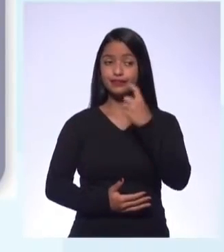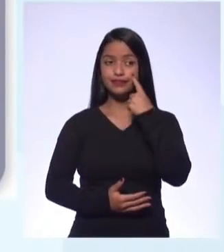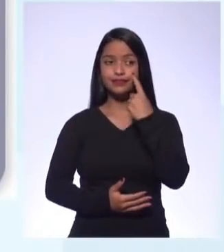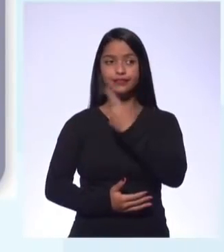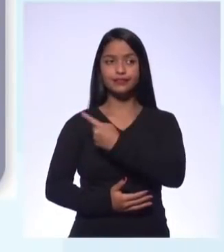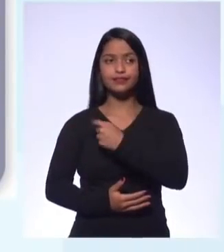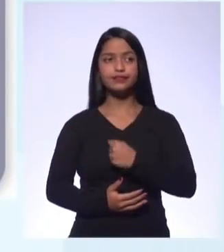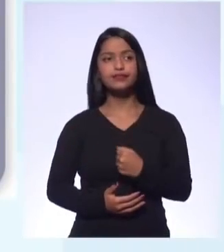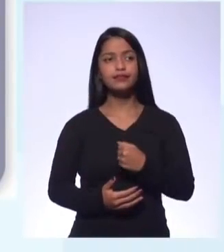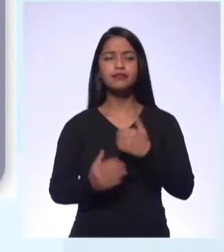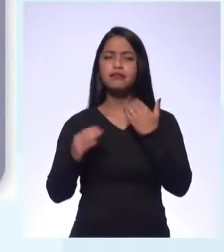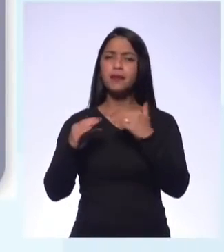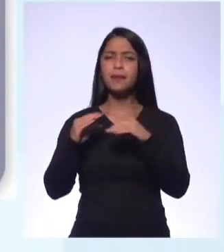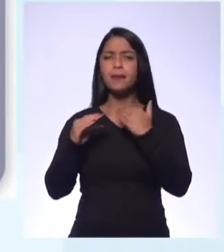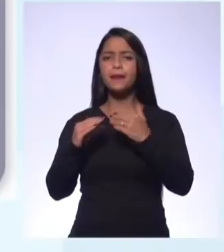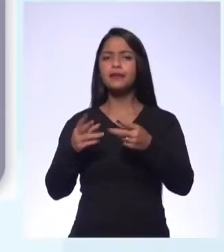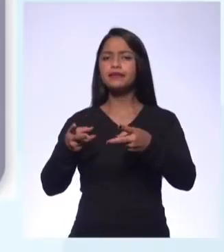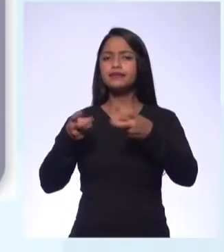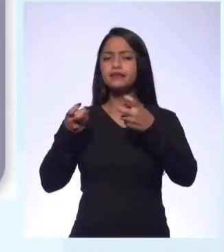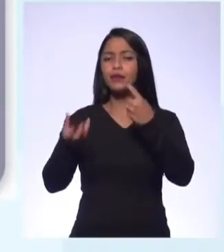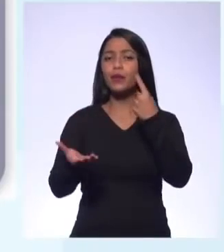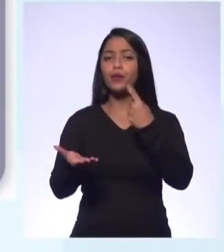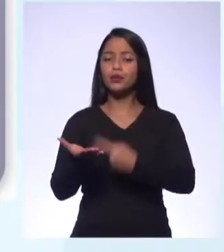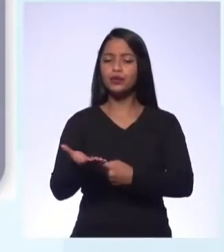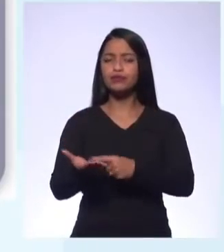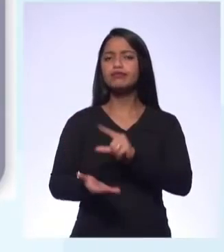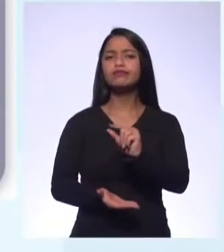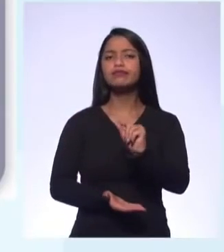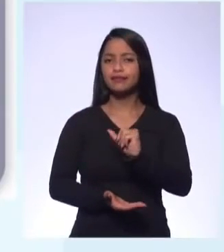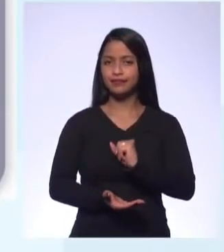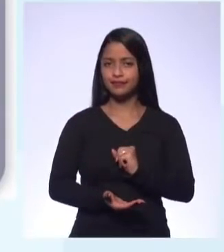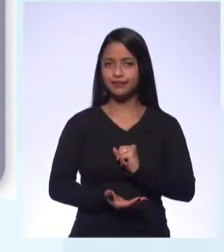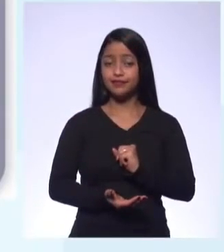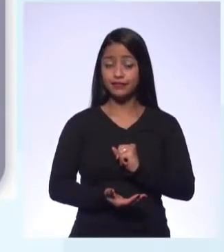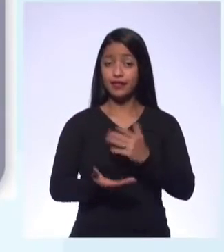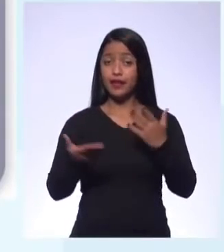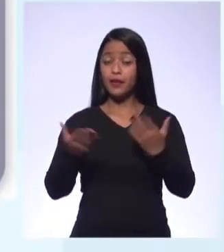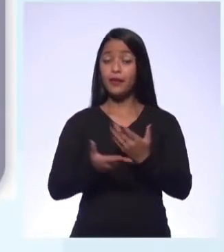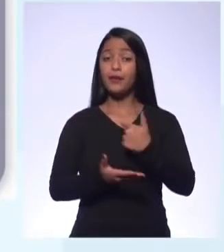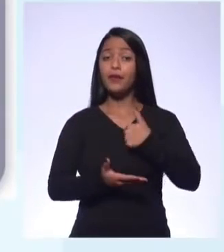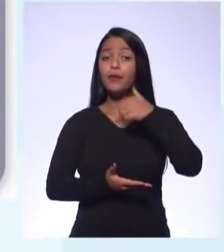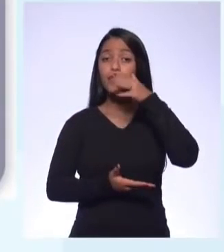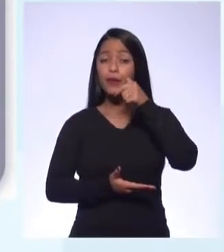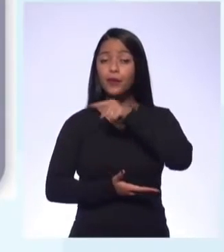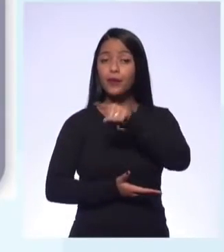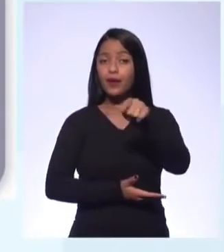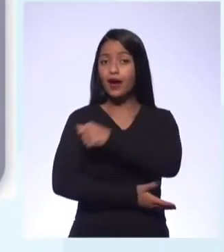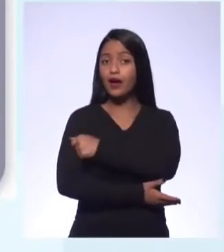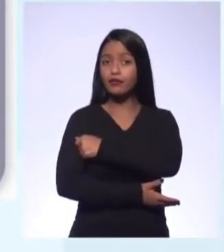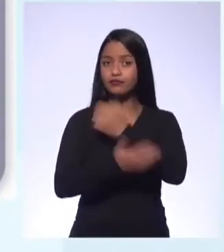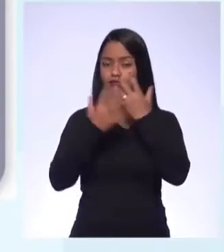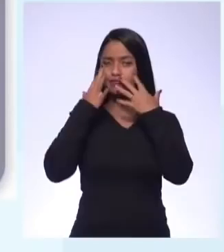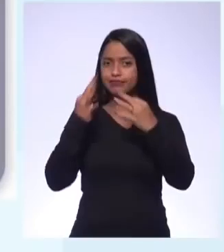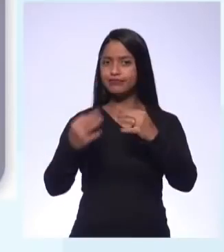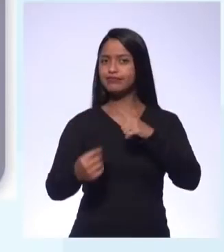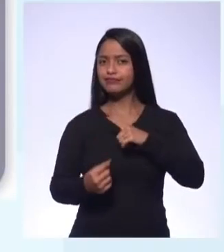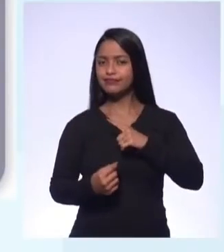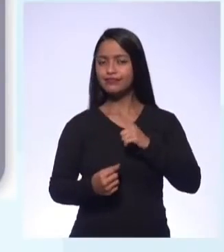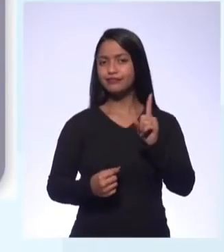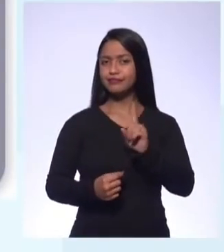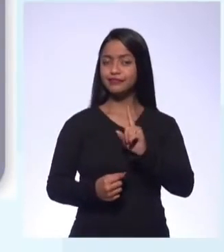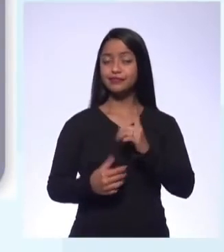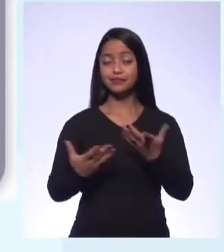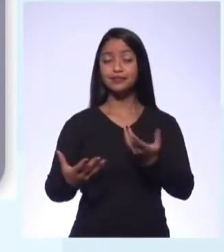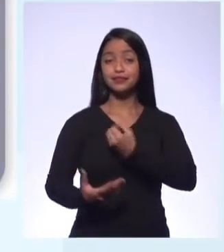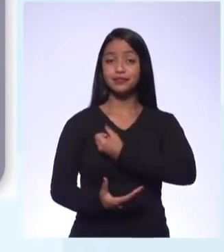percebemos que eles combinam algo. O que foi? Agora eu quero ver se o aluno ficou ligado. O que eles combinaram aí? E 6, você